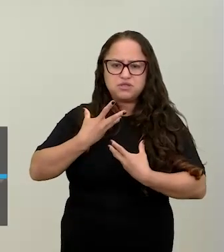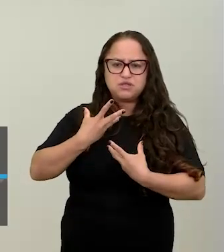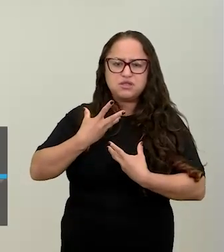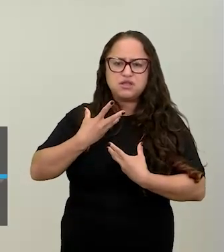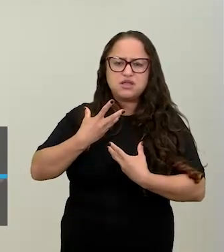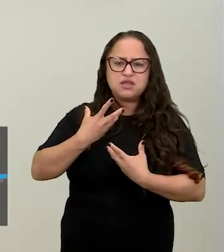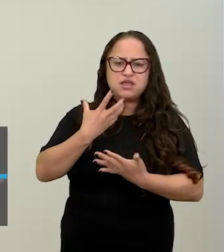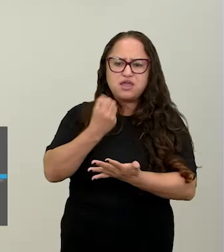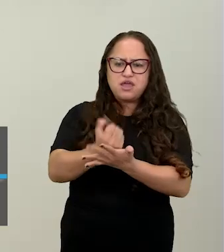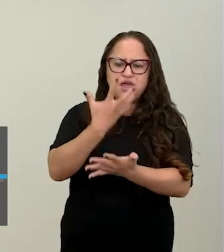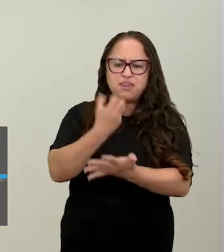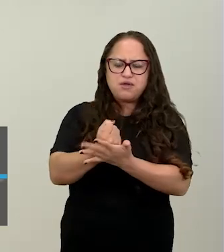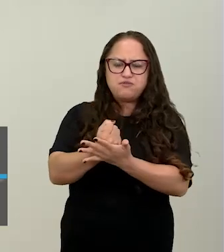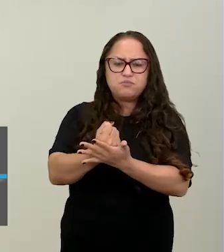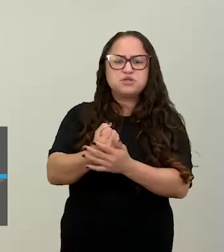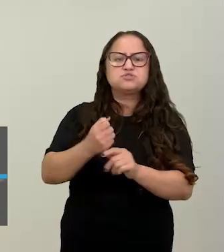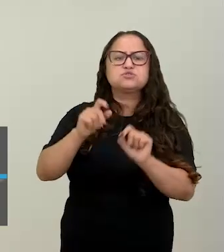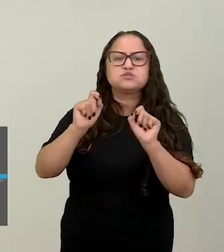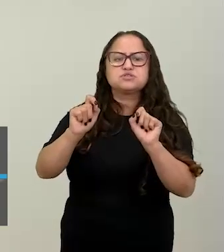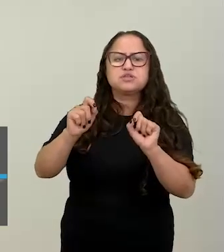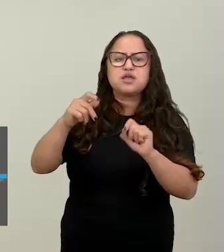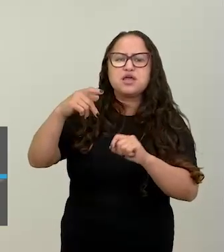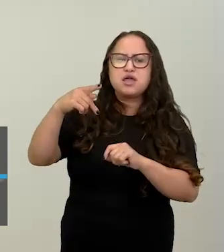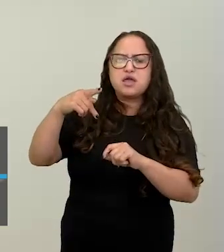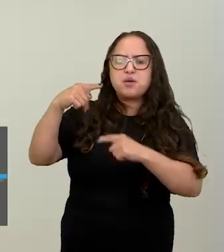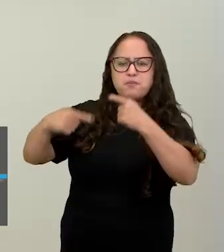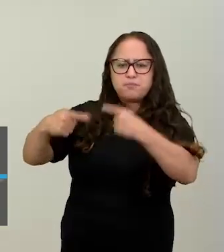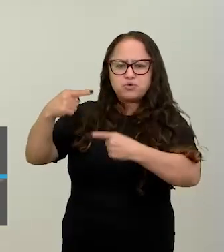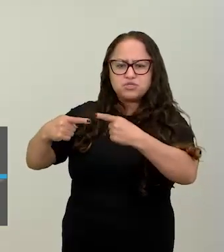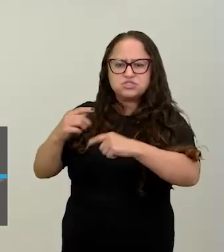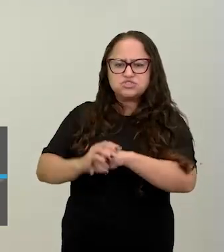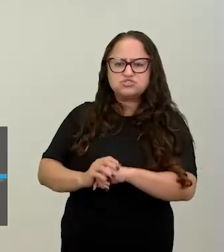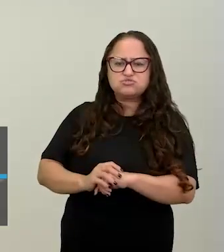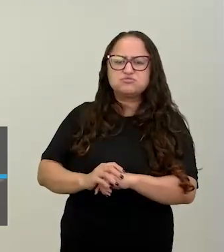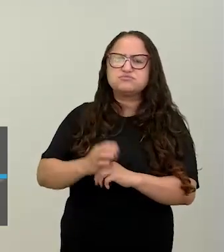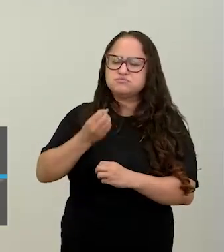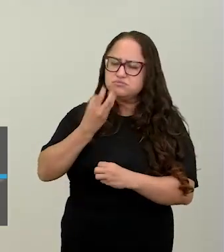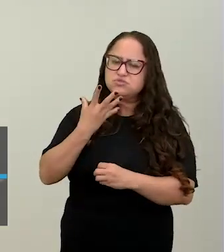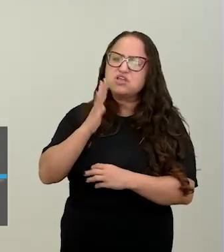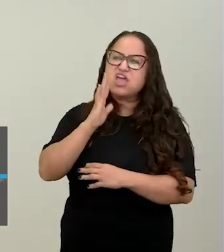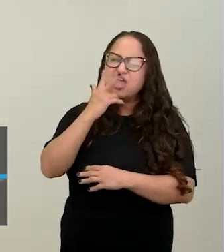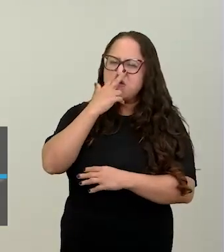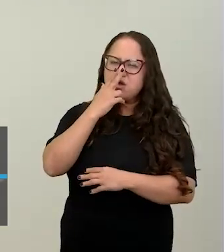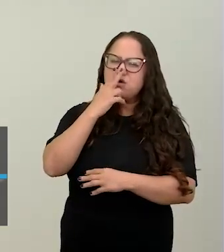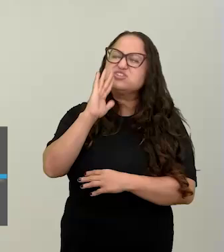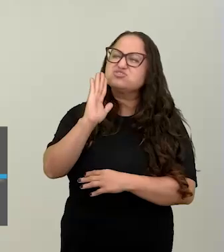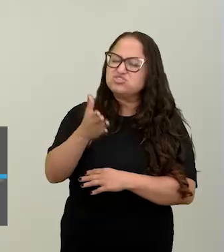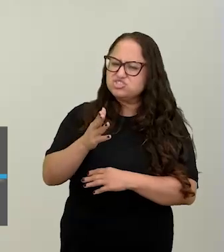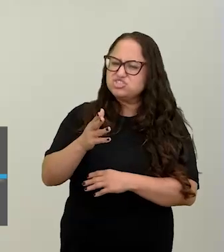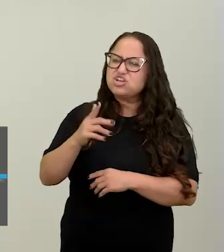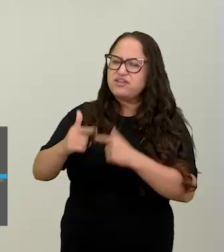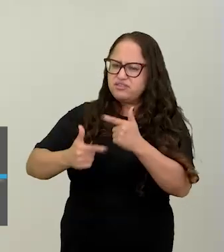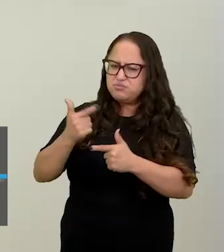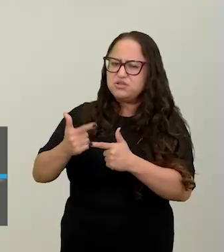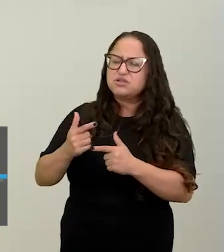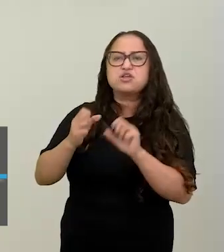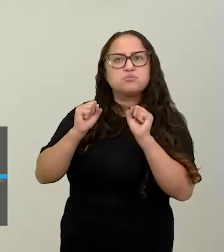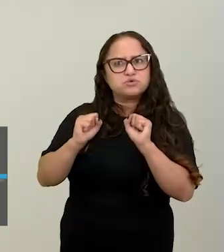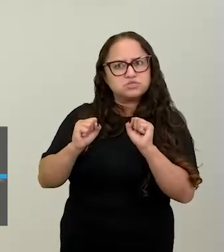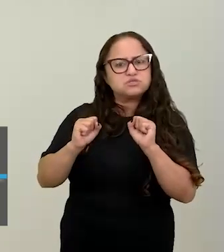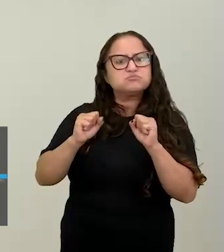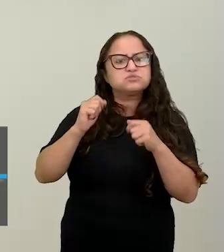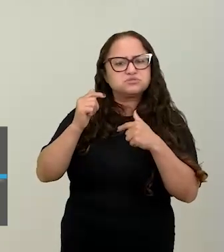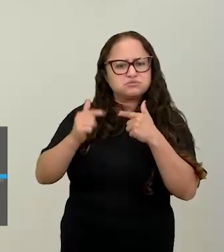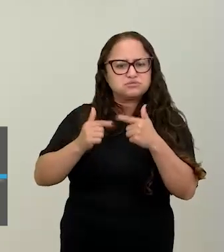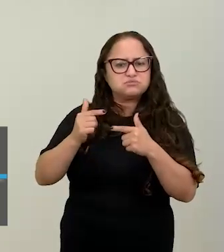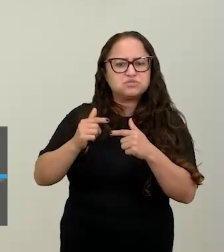né, é muito pertinente para essa aula. Eu acho que a gente trabalhou com eles esse poema no ano passado ou já trabalhou esse ano. Mas eu sei que foi